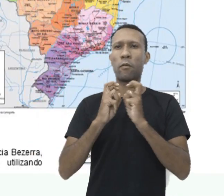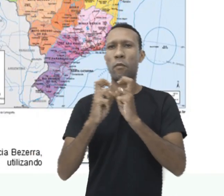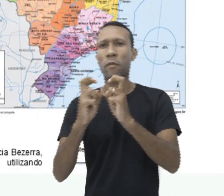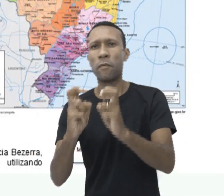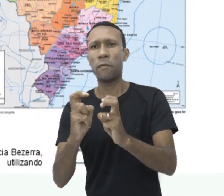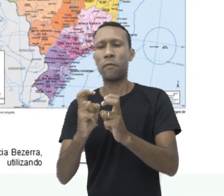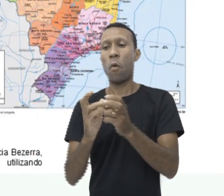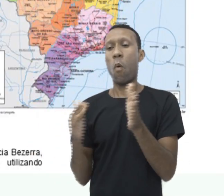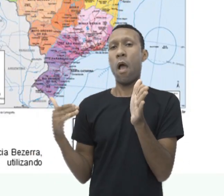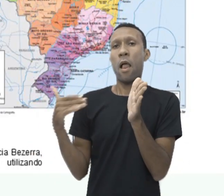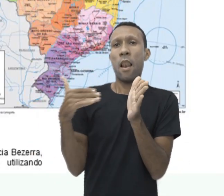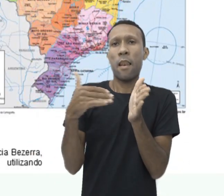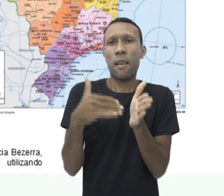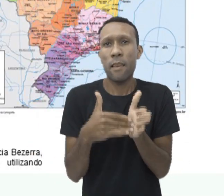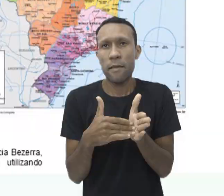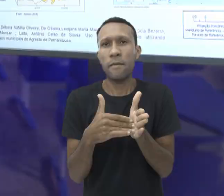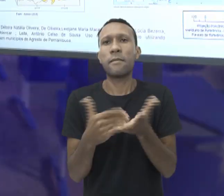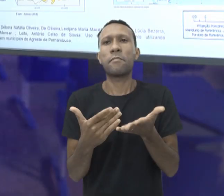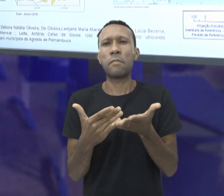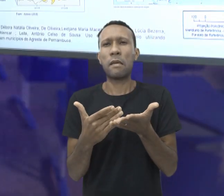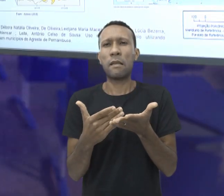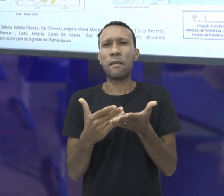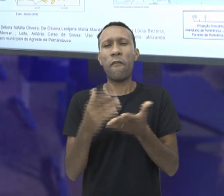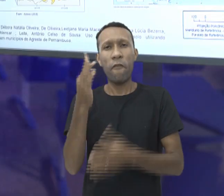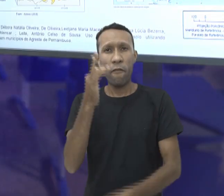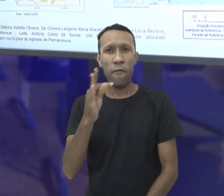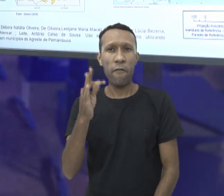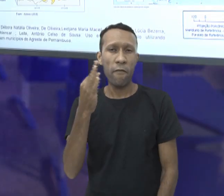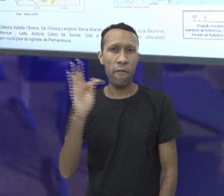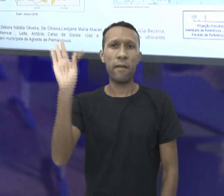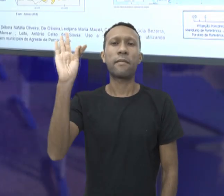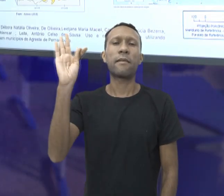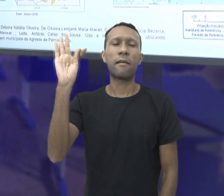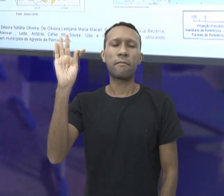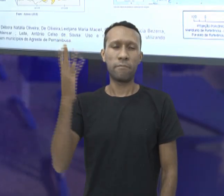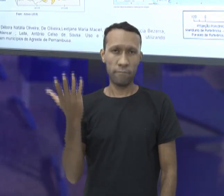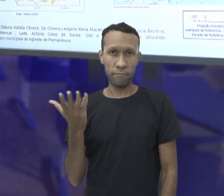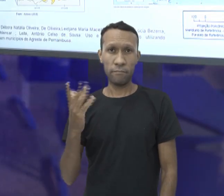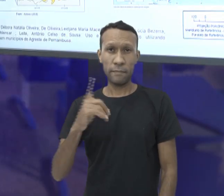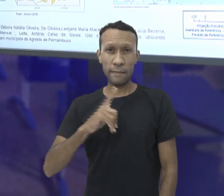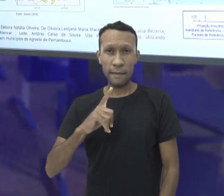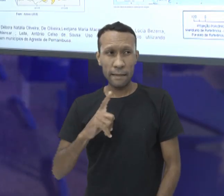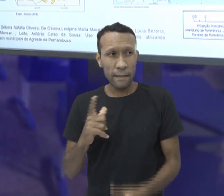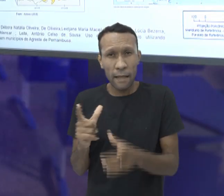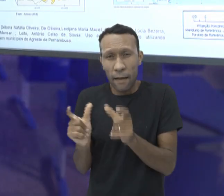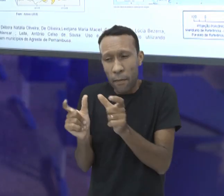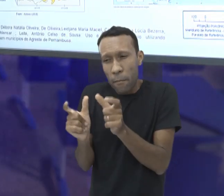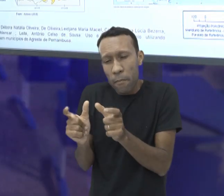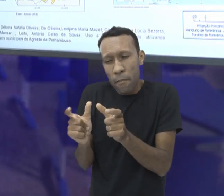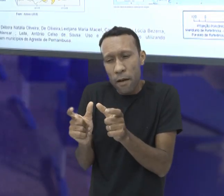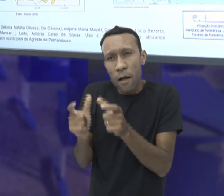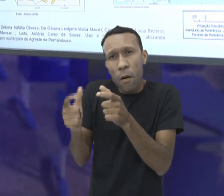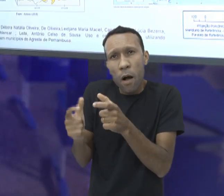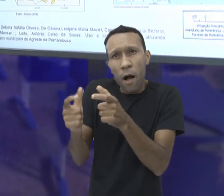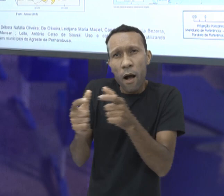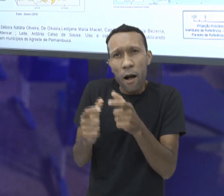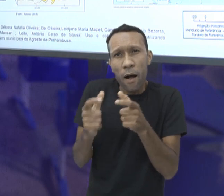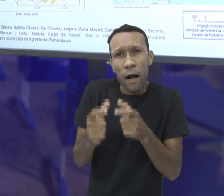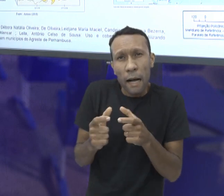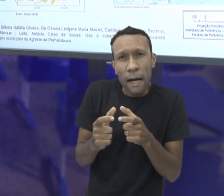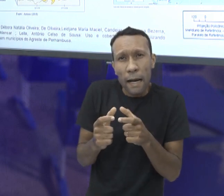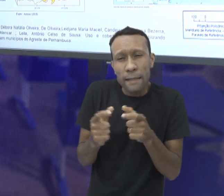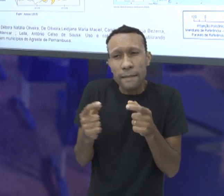os limites estaduais, limites federais. E essa escala, para cada centímetro no